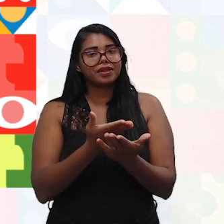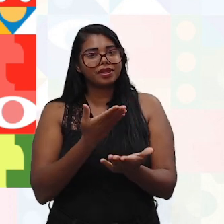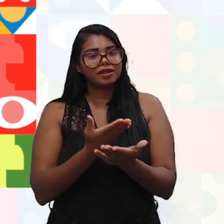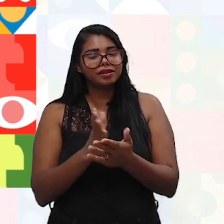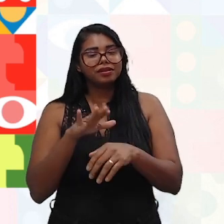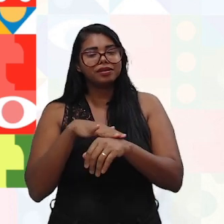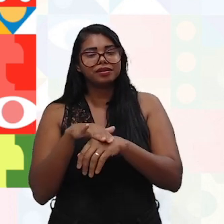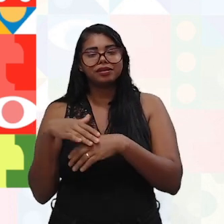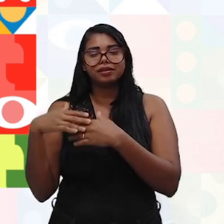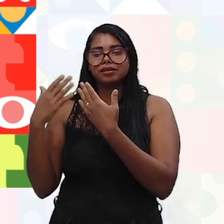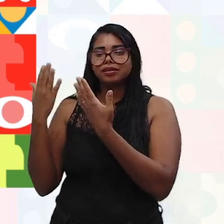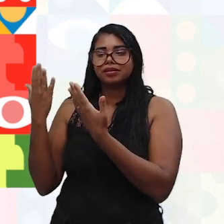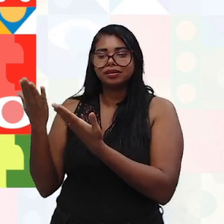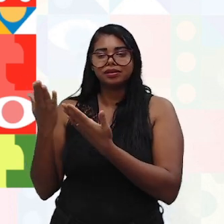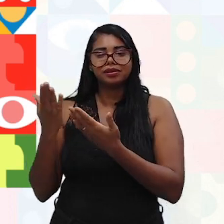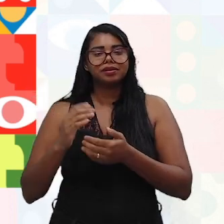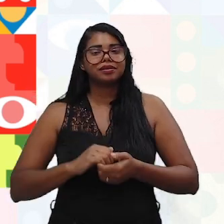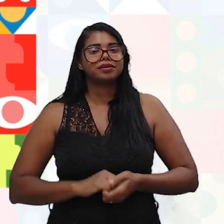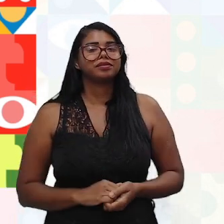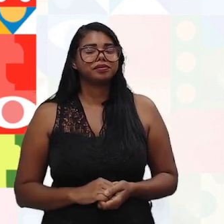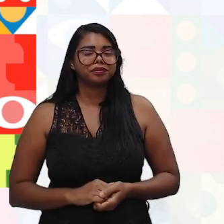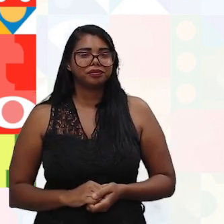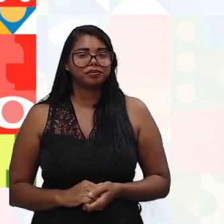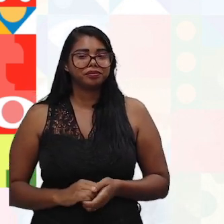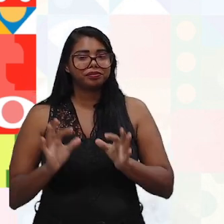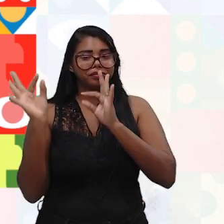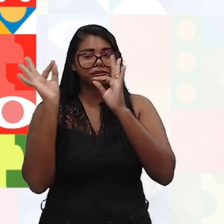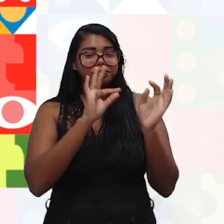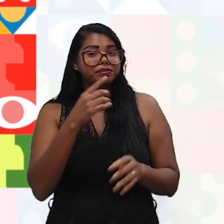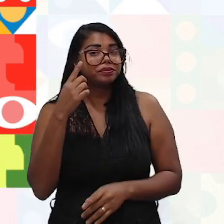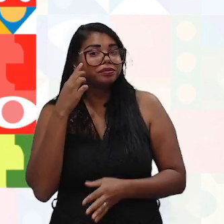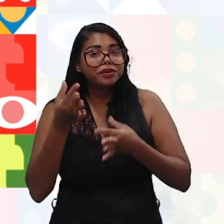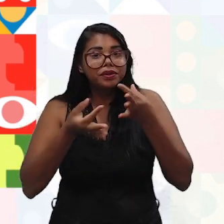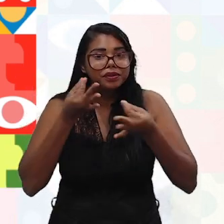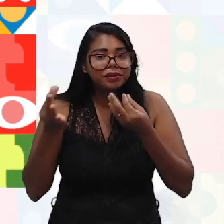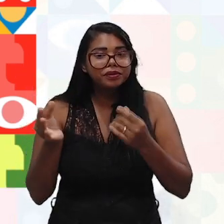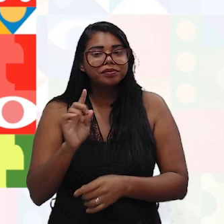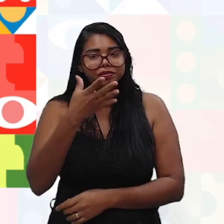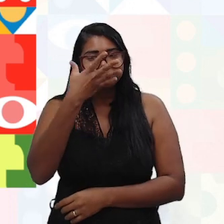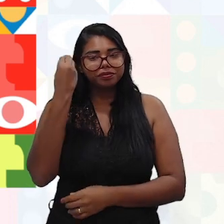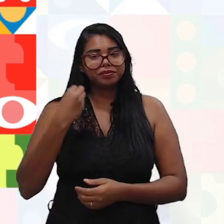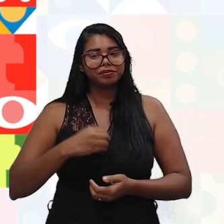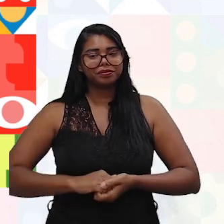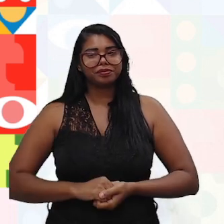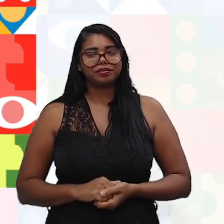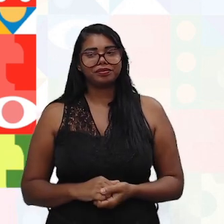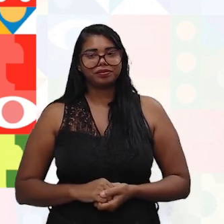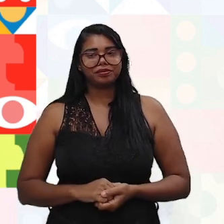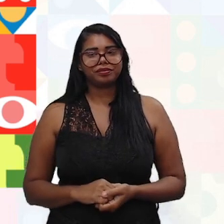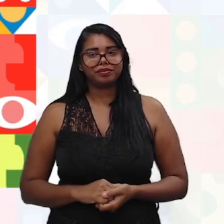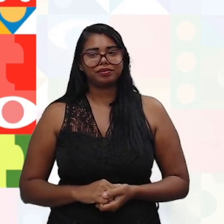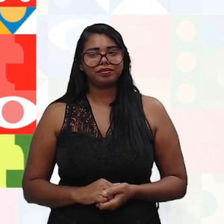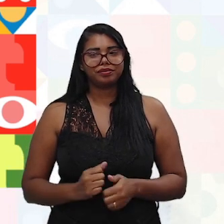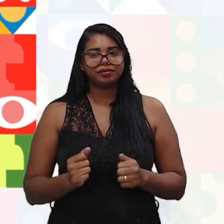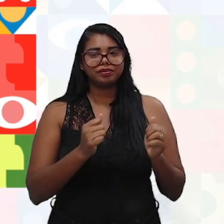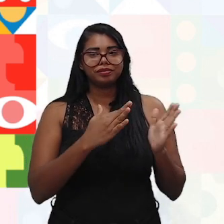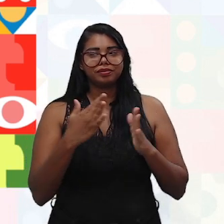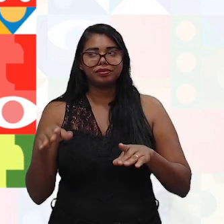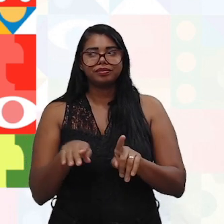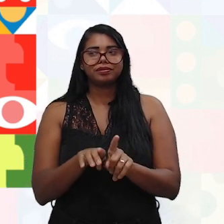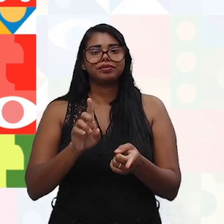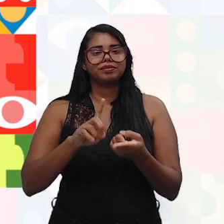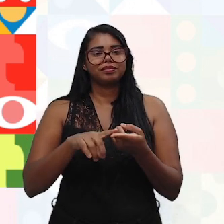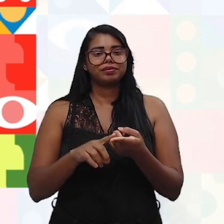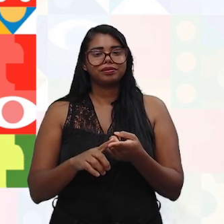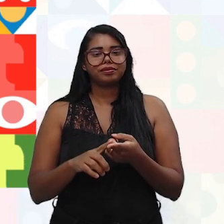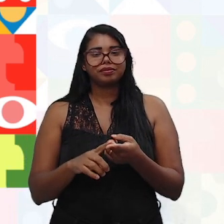fórum e no momento síncrono. Então, fica ligado nessa dica e não esquece, tá bom? Seguindo aqui, o que a gente